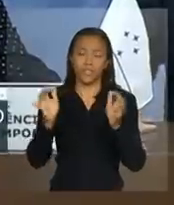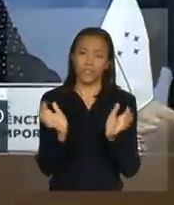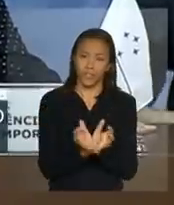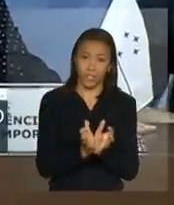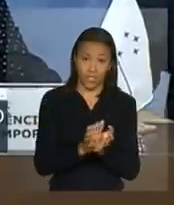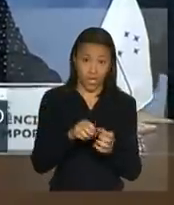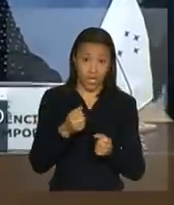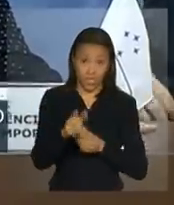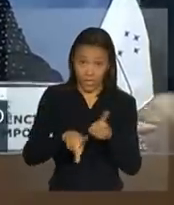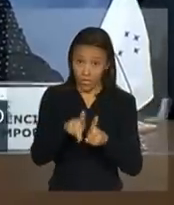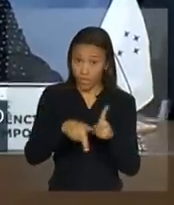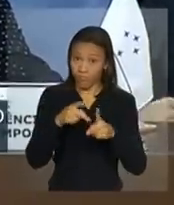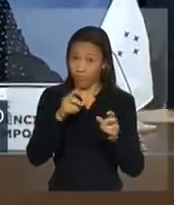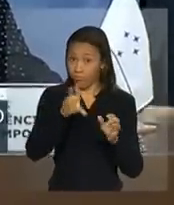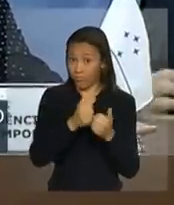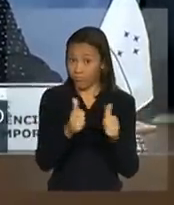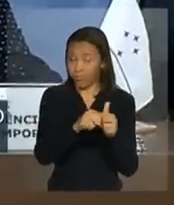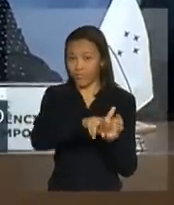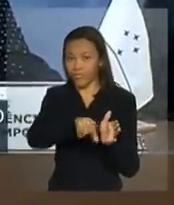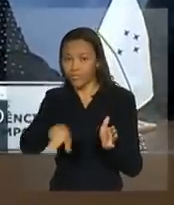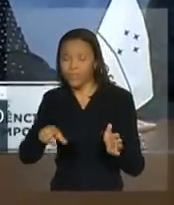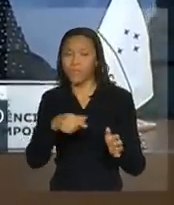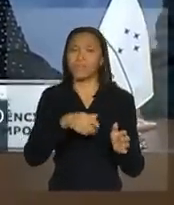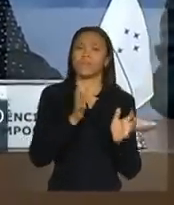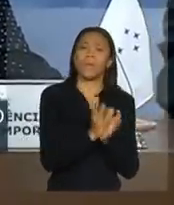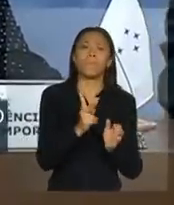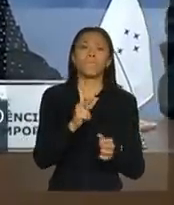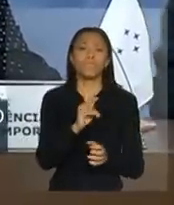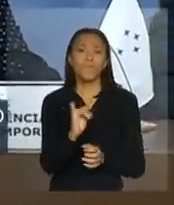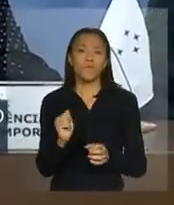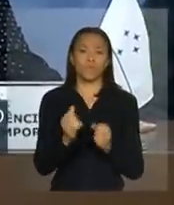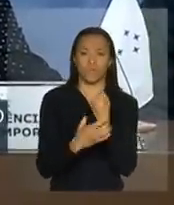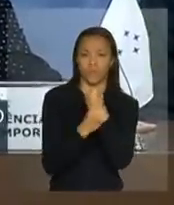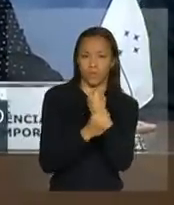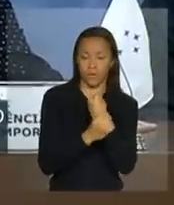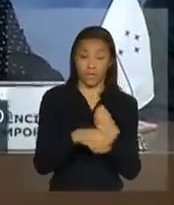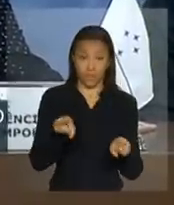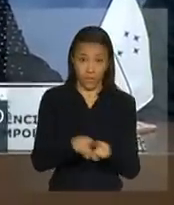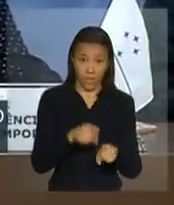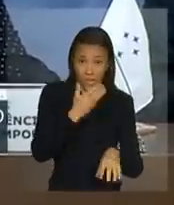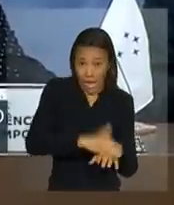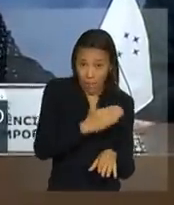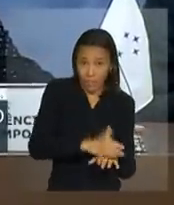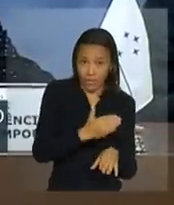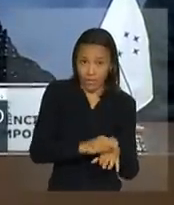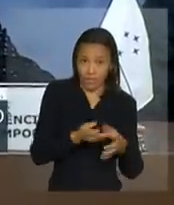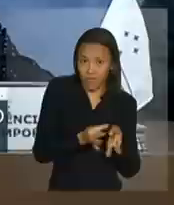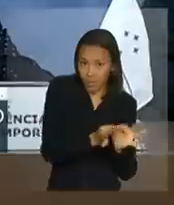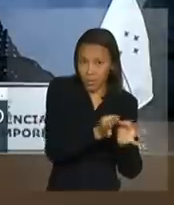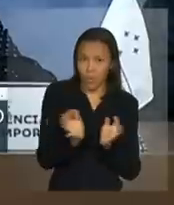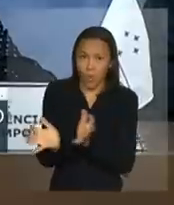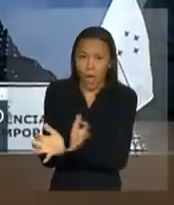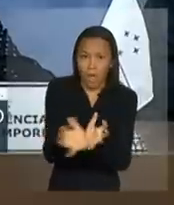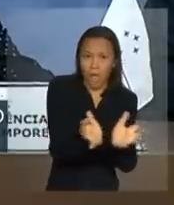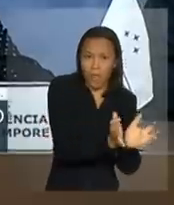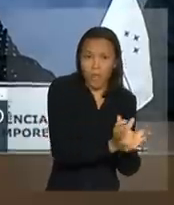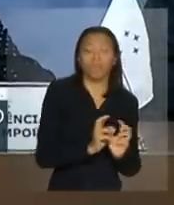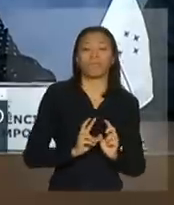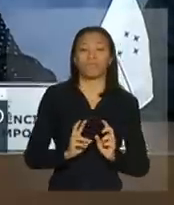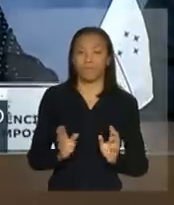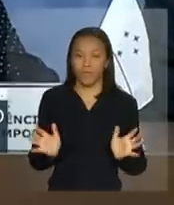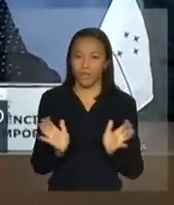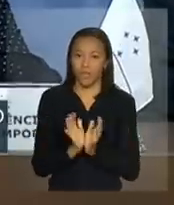transportes, incentivos à microempresa, biossegurança, capacitação tecnológica e aspectos sanitários.